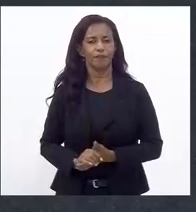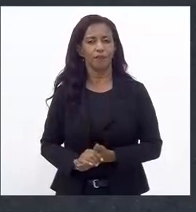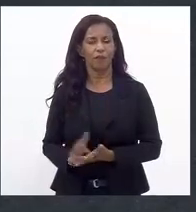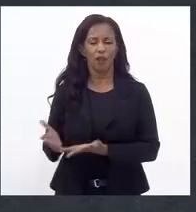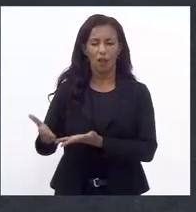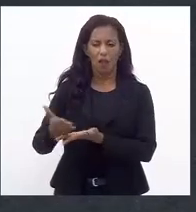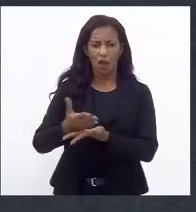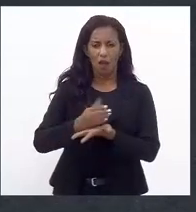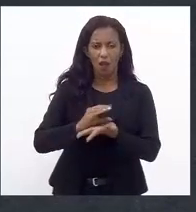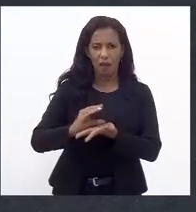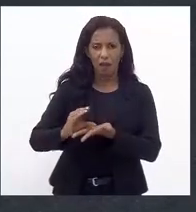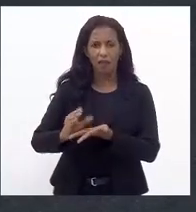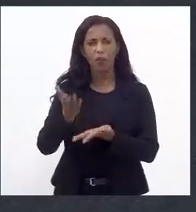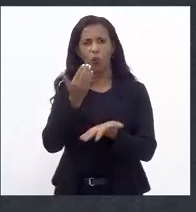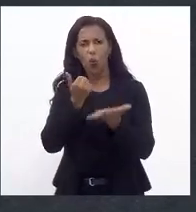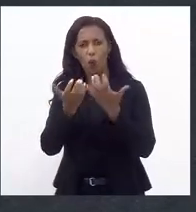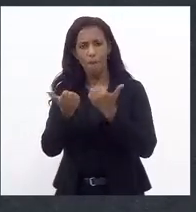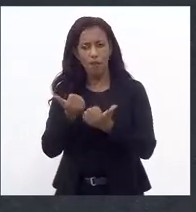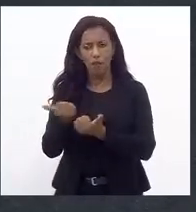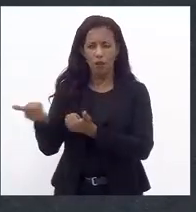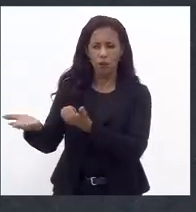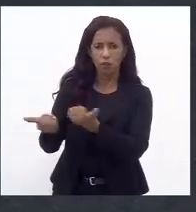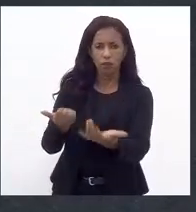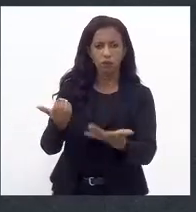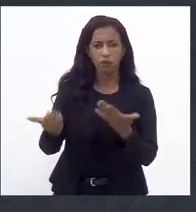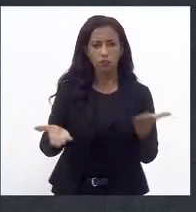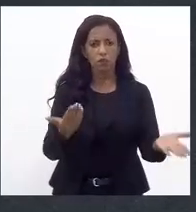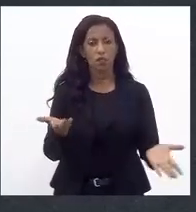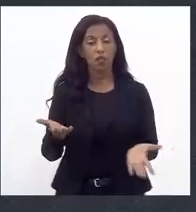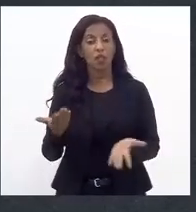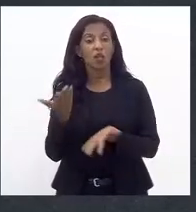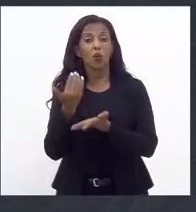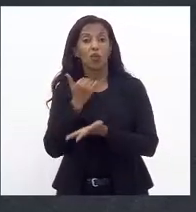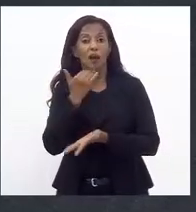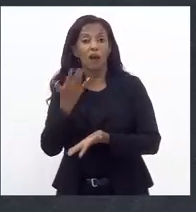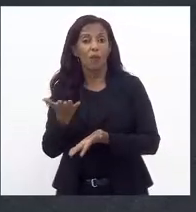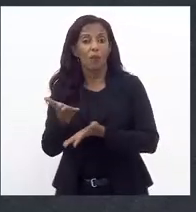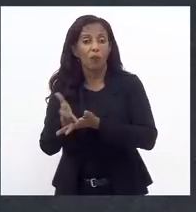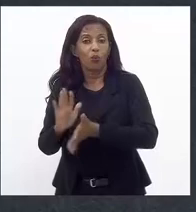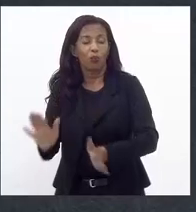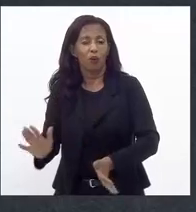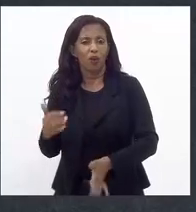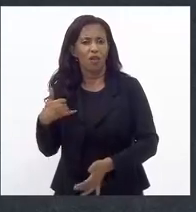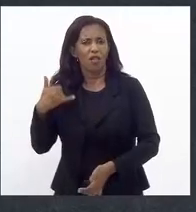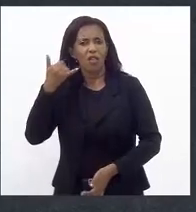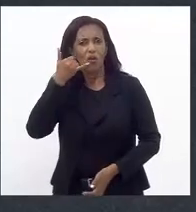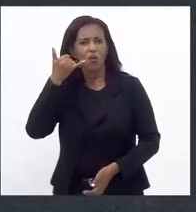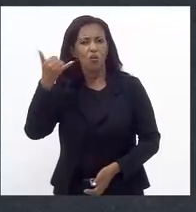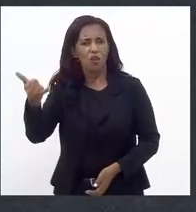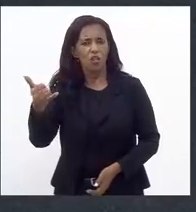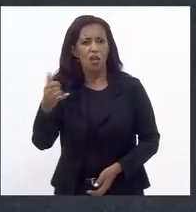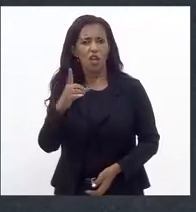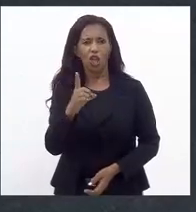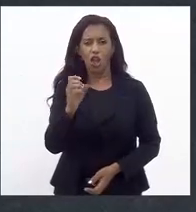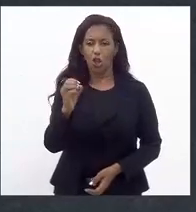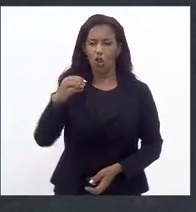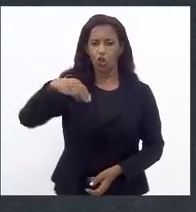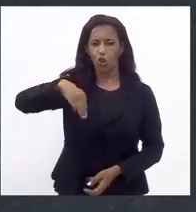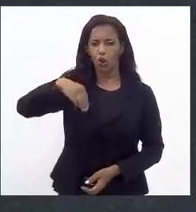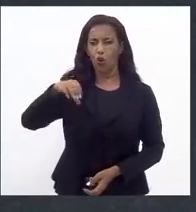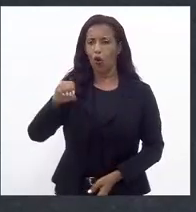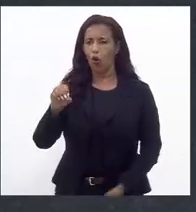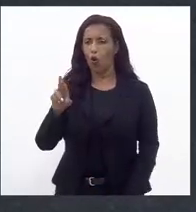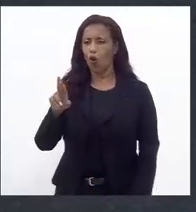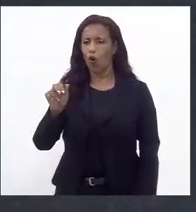arrecadando alimentos e quando alimento acabou eu liguei para o do Nani